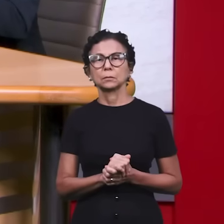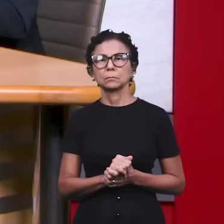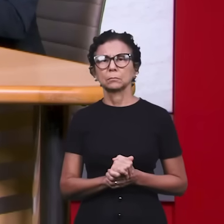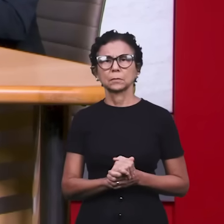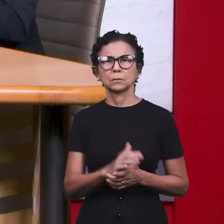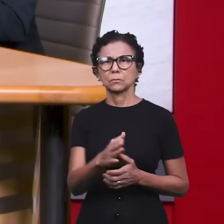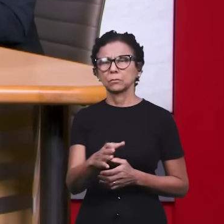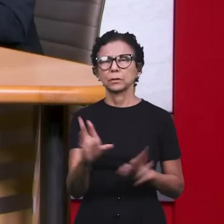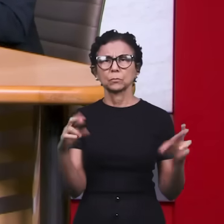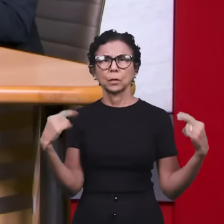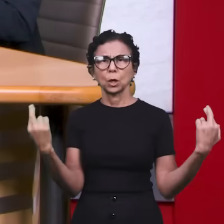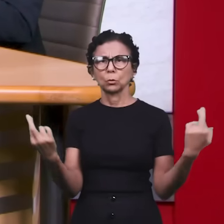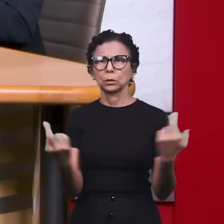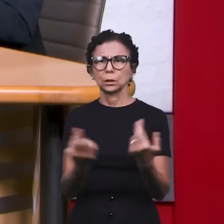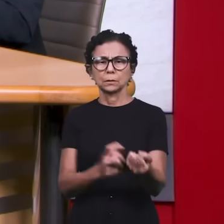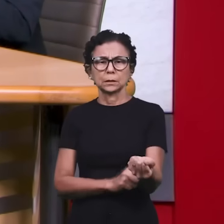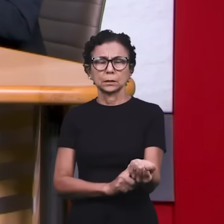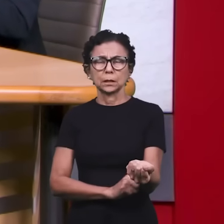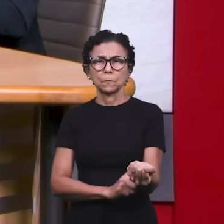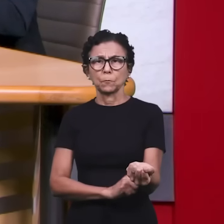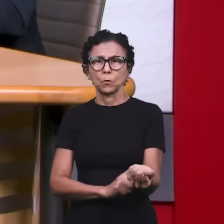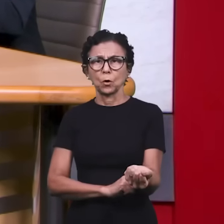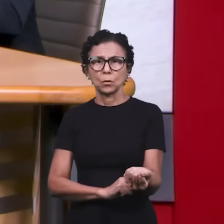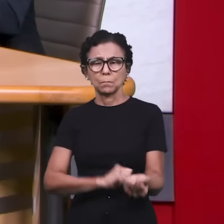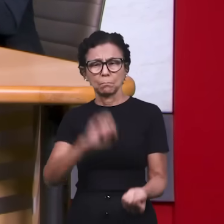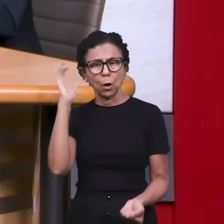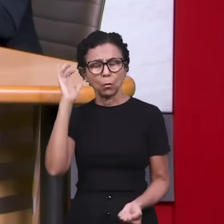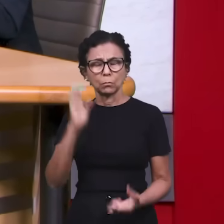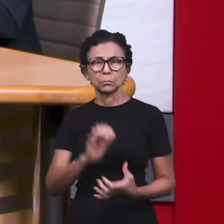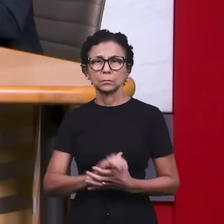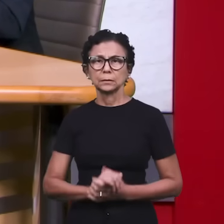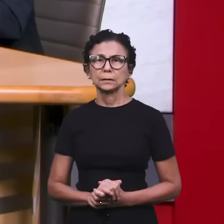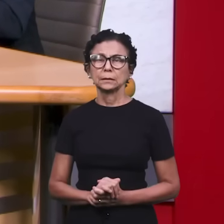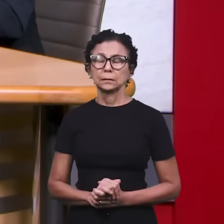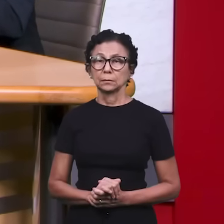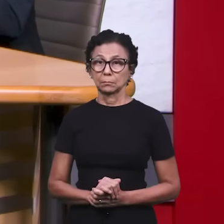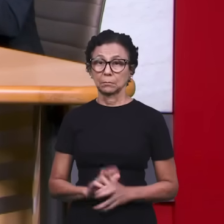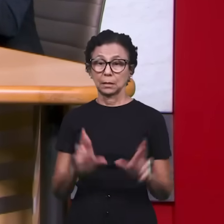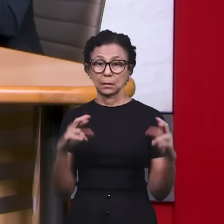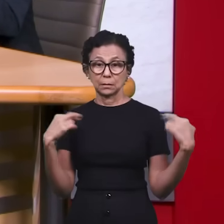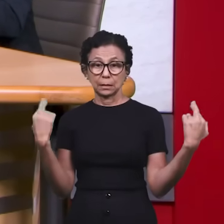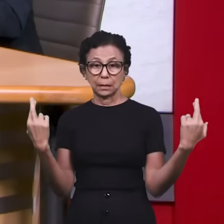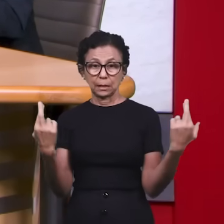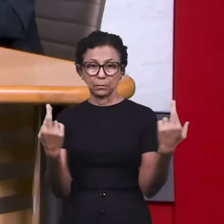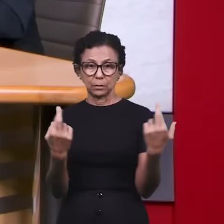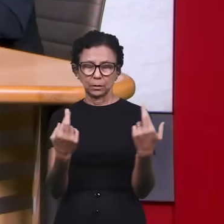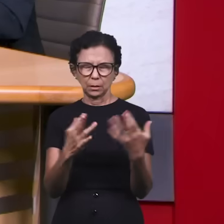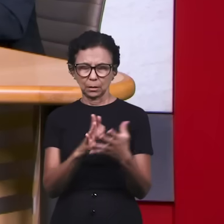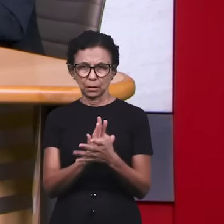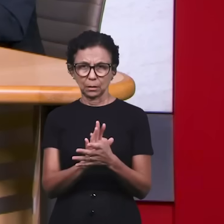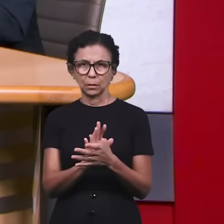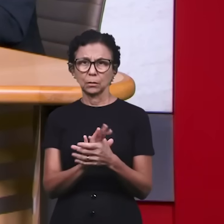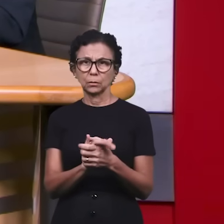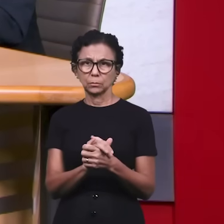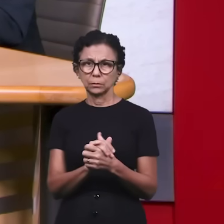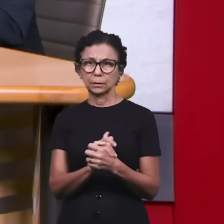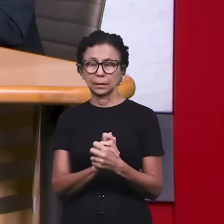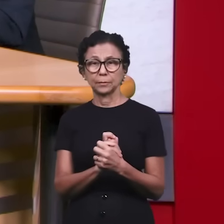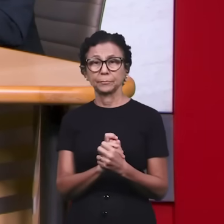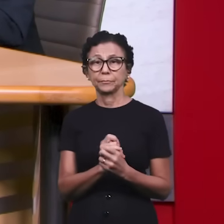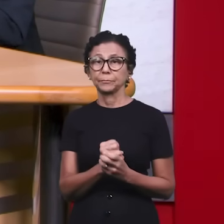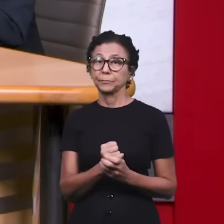reunião, é o temperamento dele, mas ele disse coisas na reunião sobre o que o senhor tinha mostrado que ele nunca deve ter